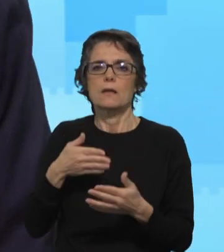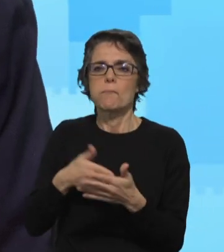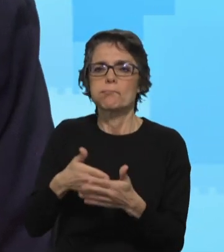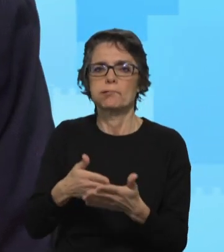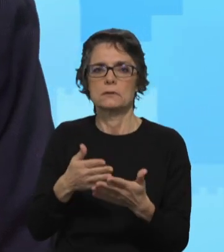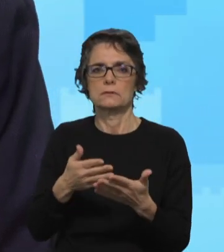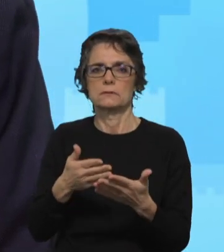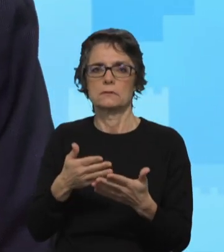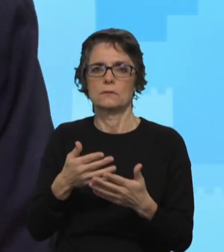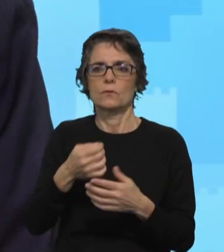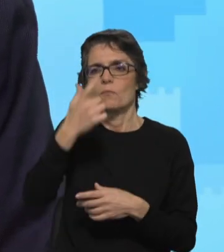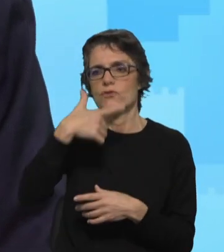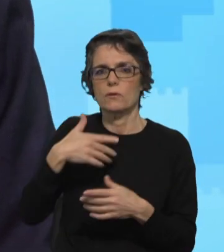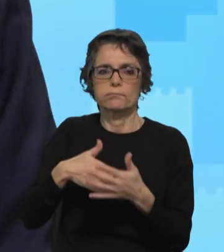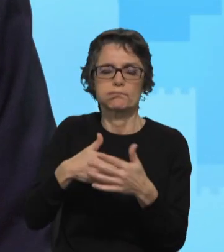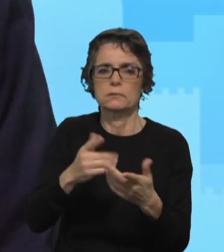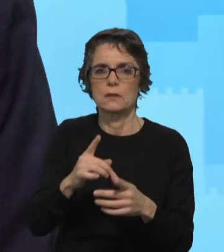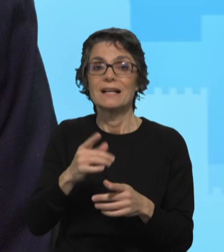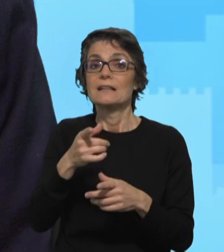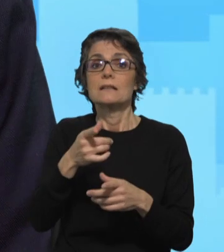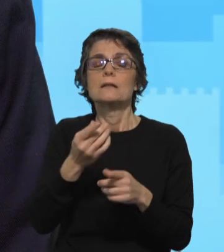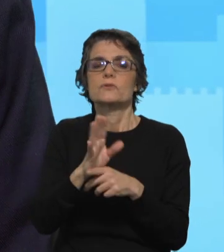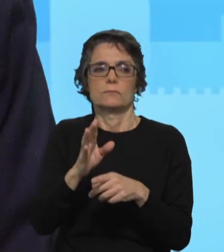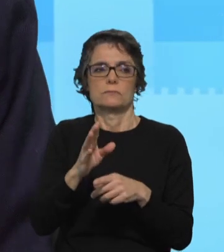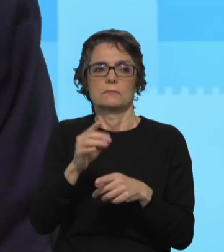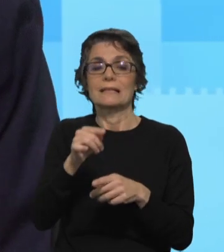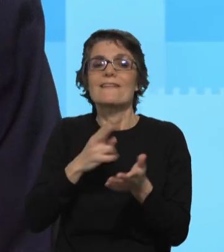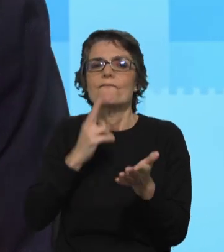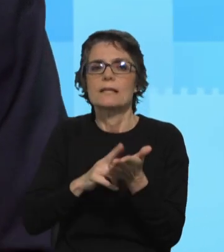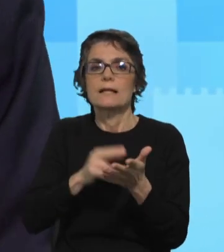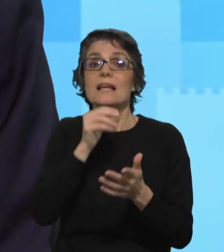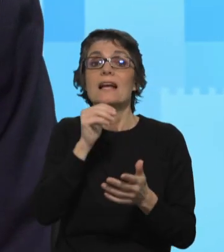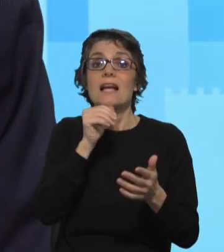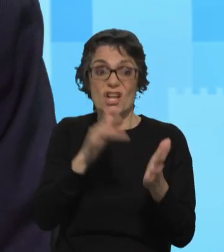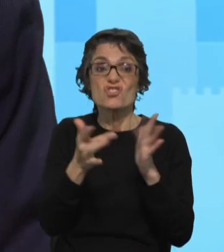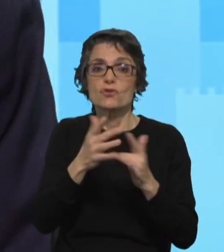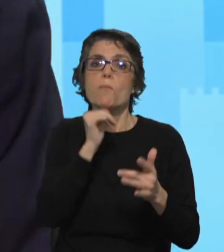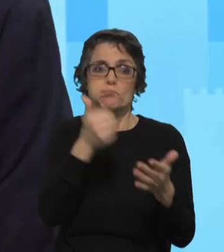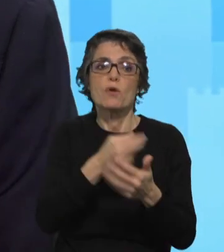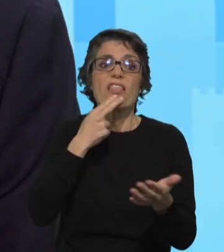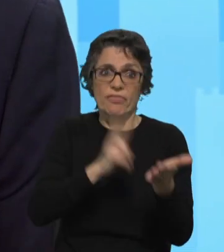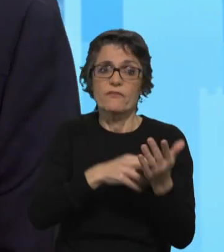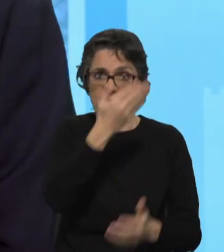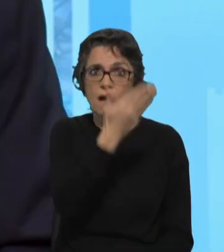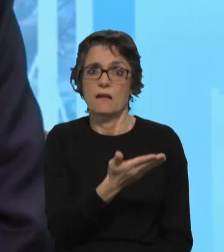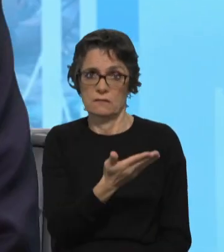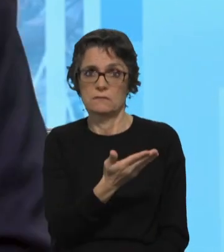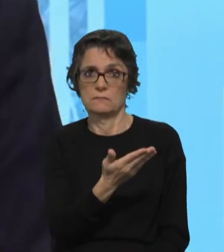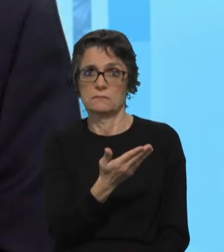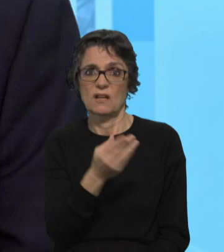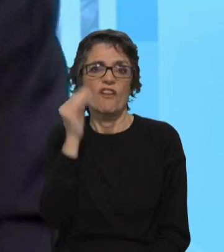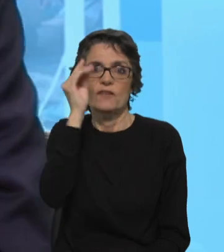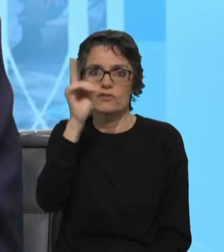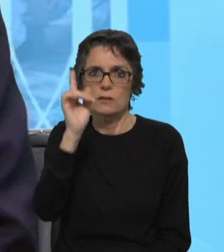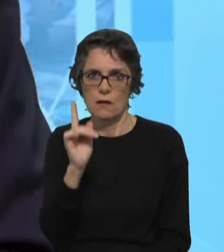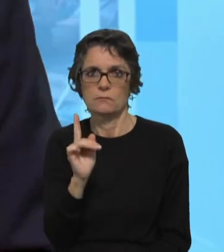não fez de conta que morreu. Ou seja, Jesus morreu mesmo. E, portanto, fazendo aqui